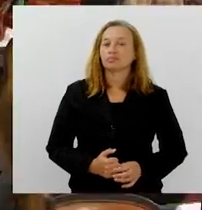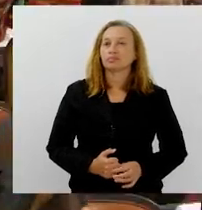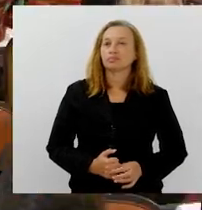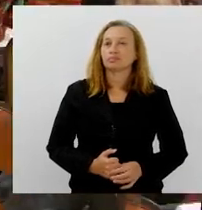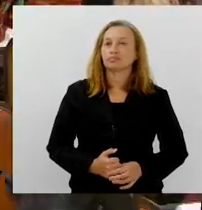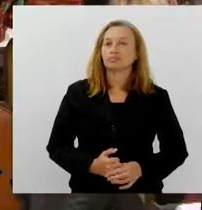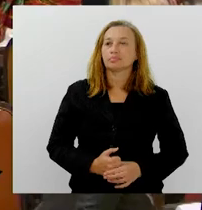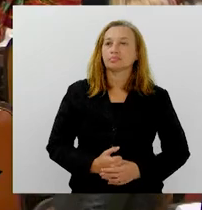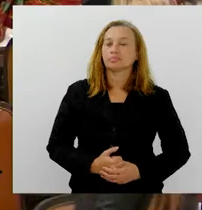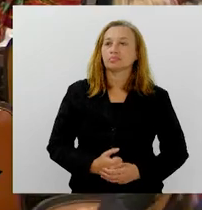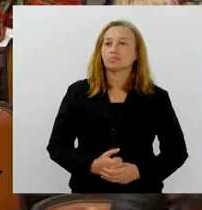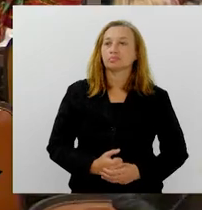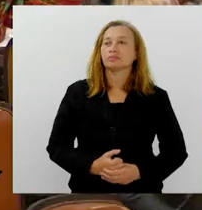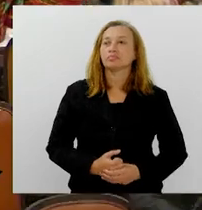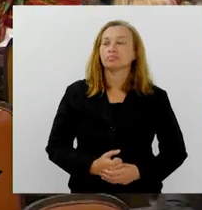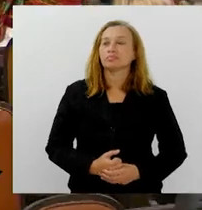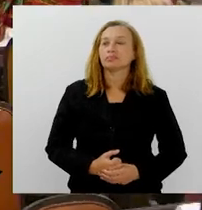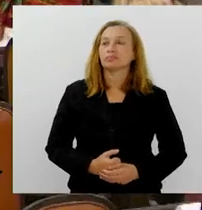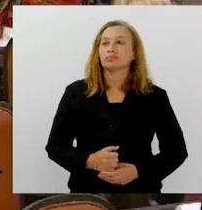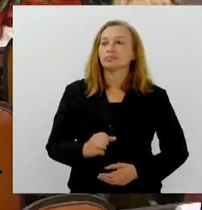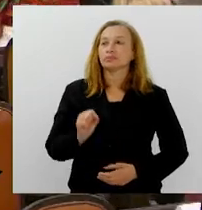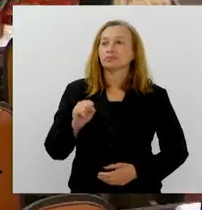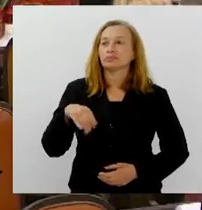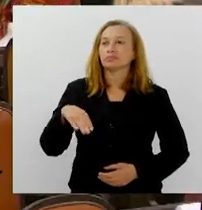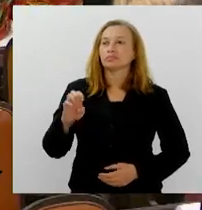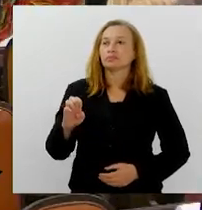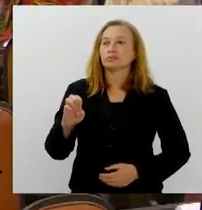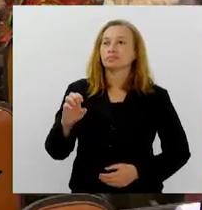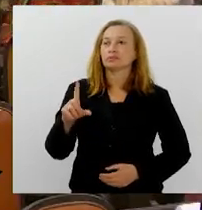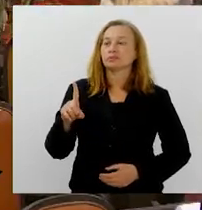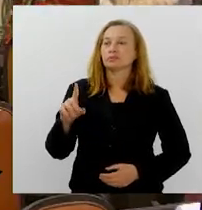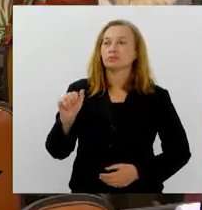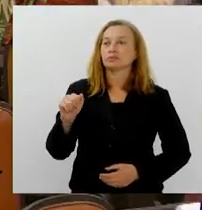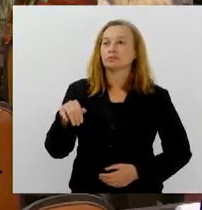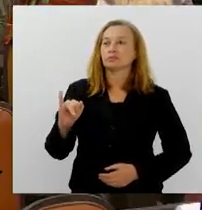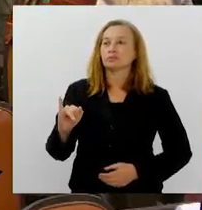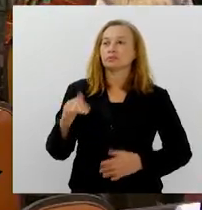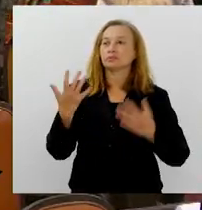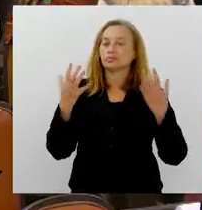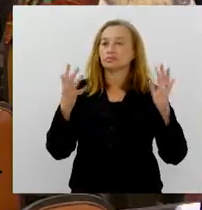Próximo agraciado, Cine Darcy Wenf.